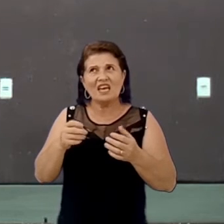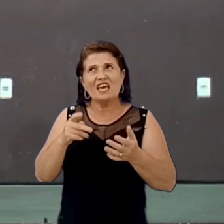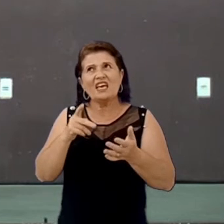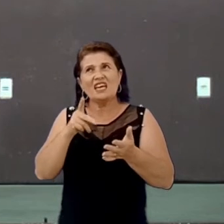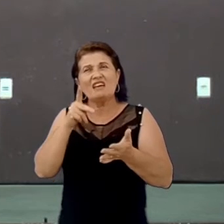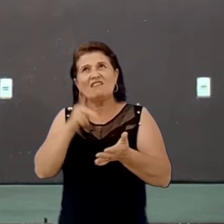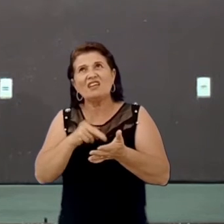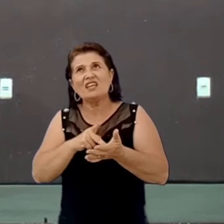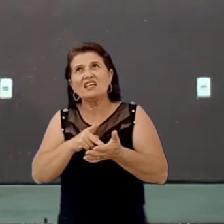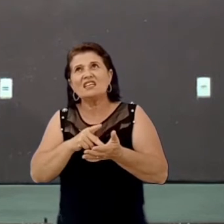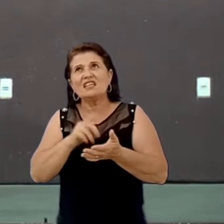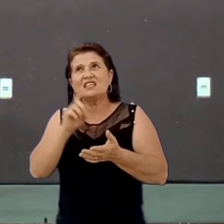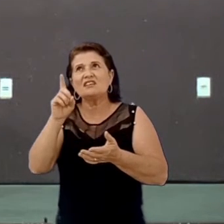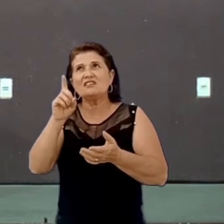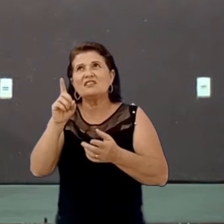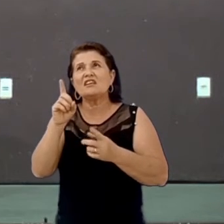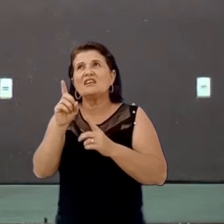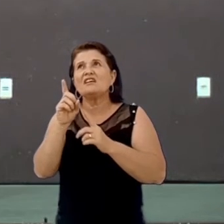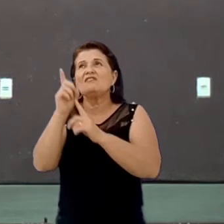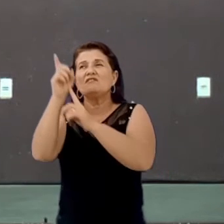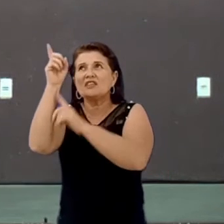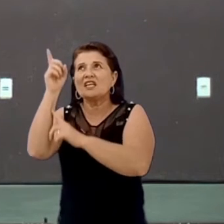fazer.